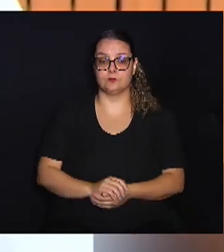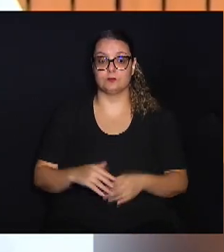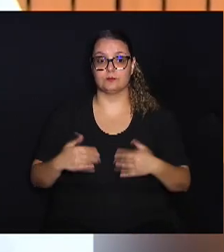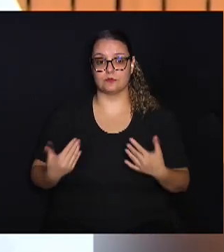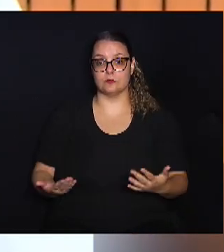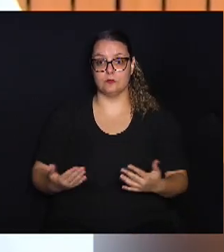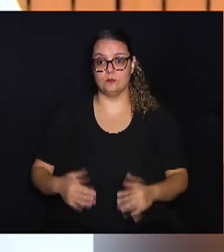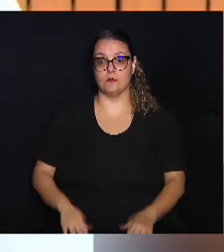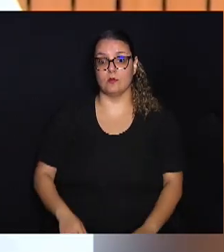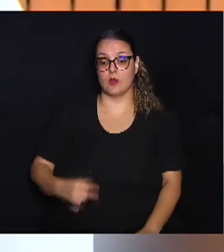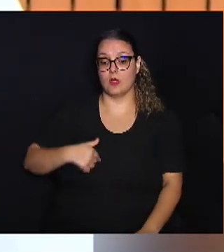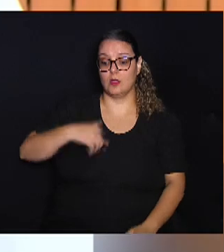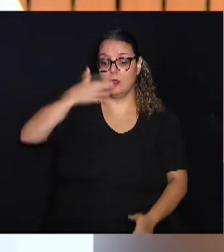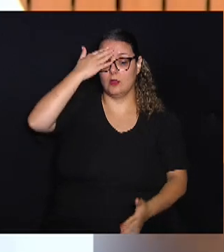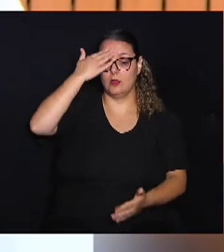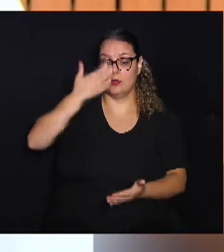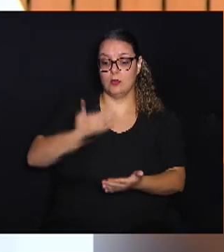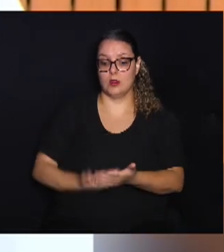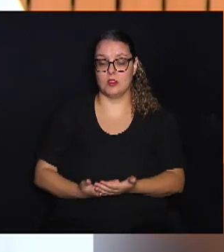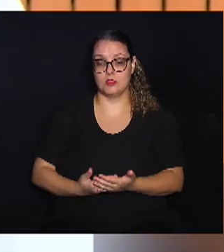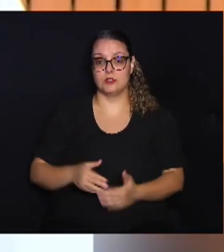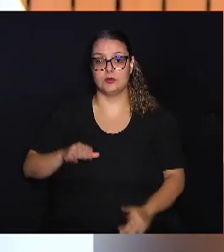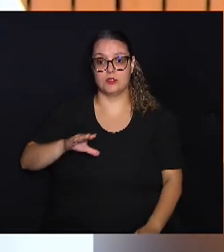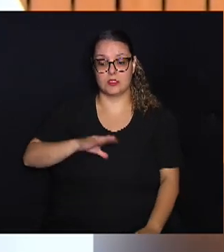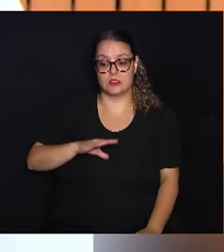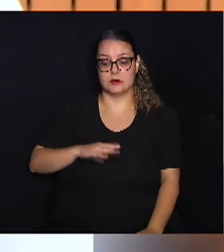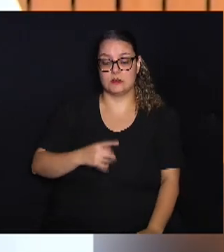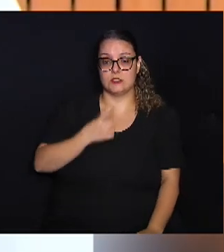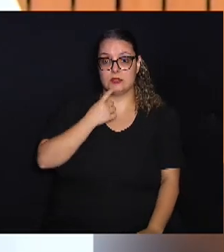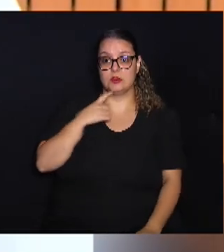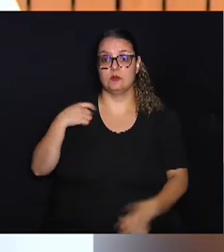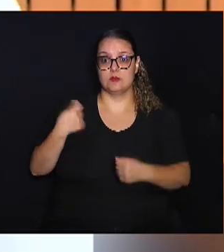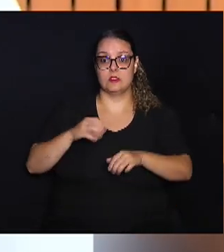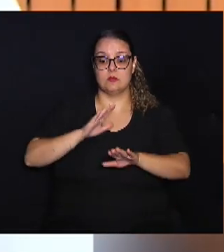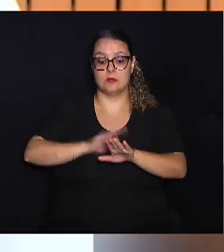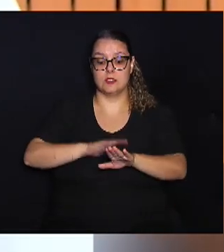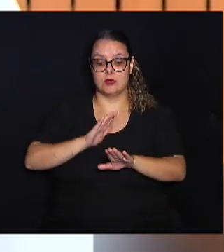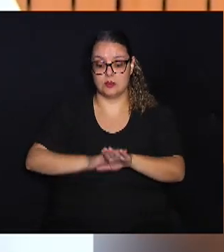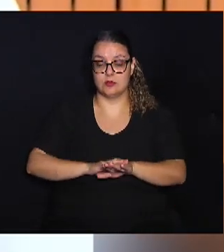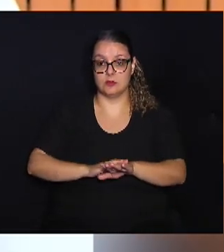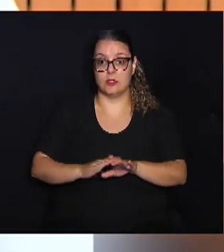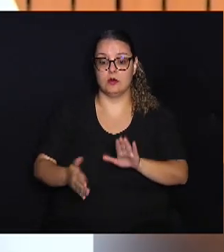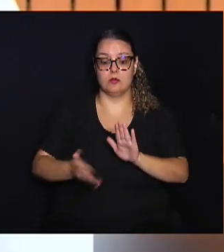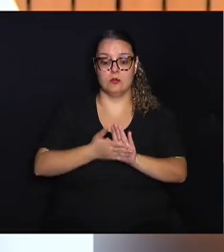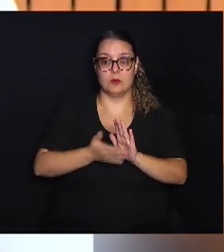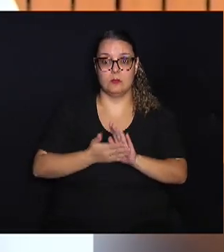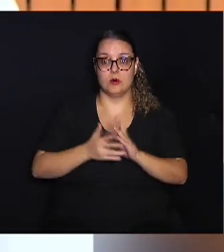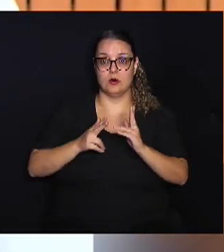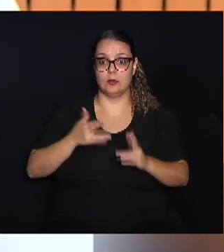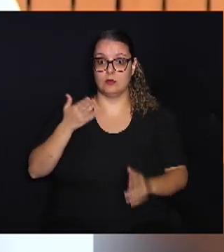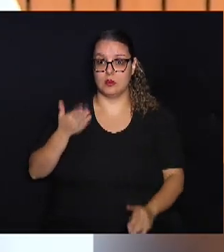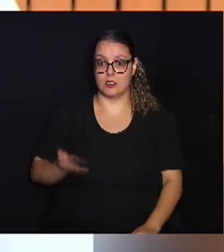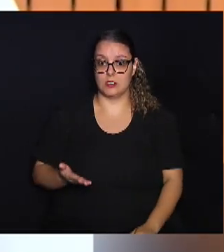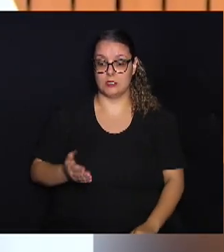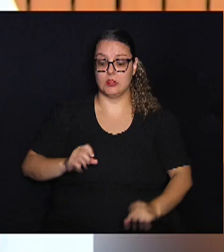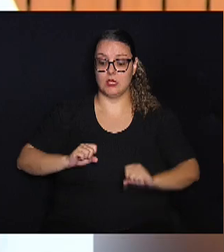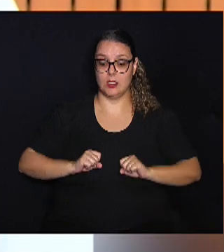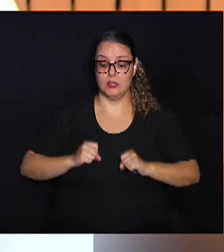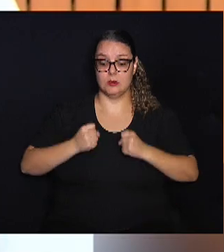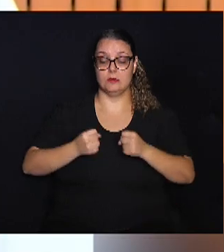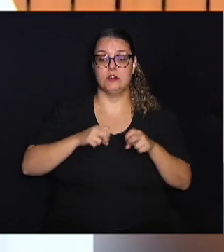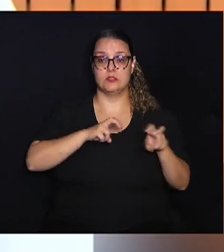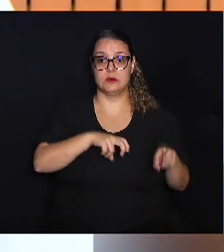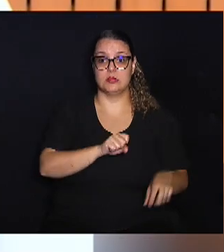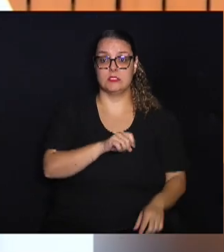eu creio que a cidade de Campinas precisa reagir a uma proposta como essa, defender a Fazenda